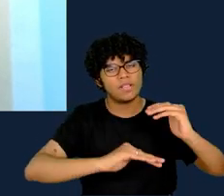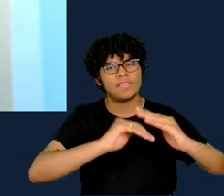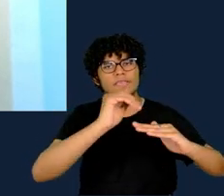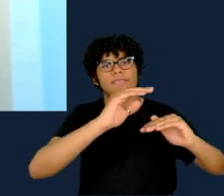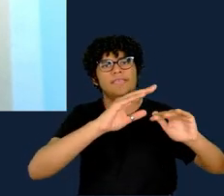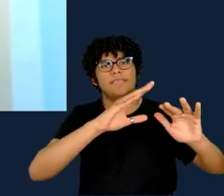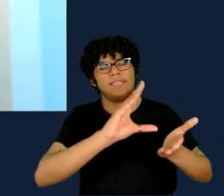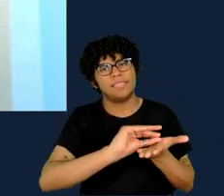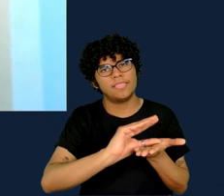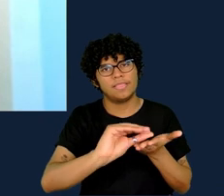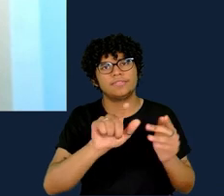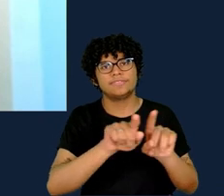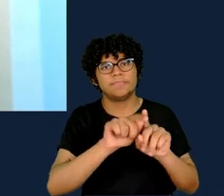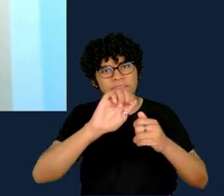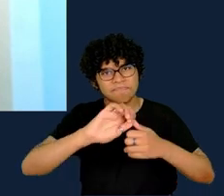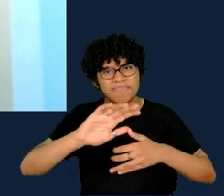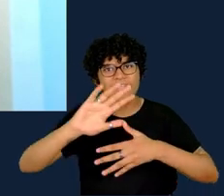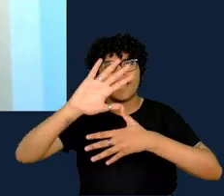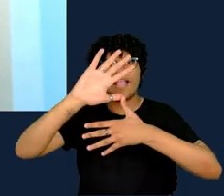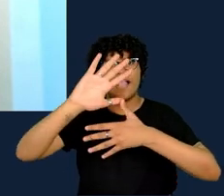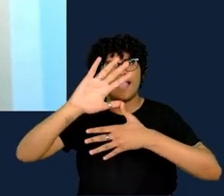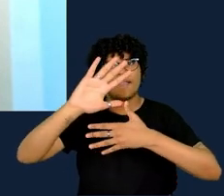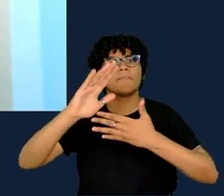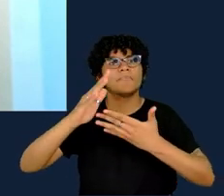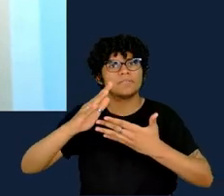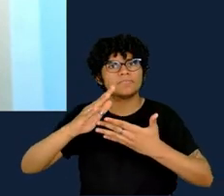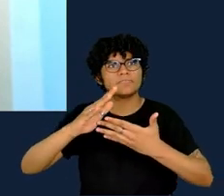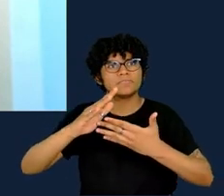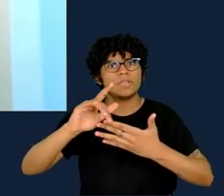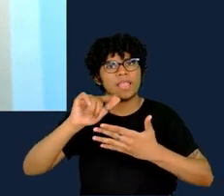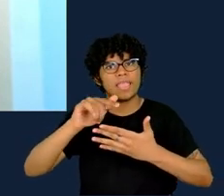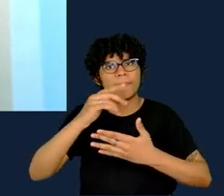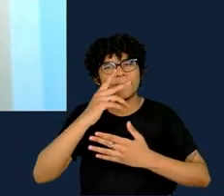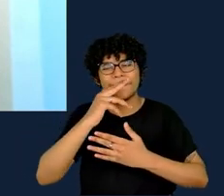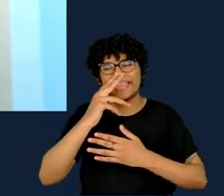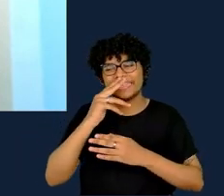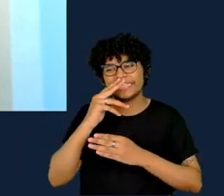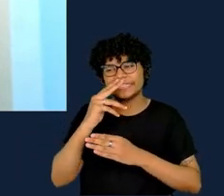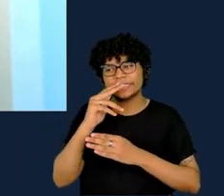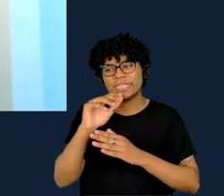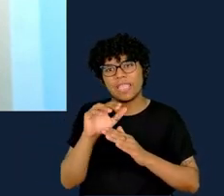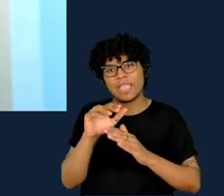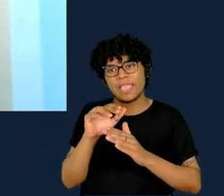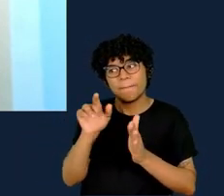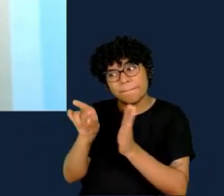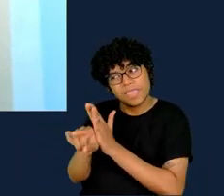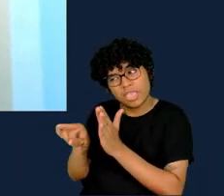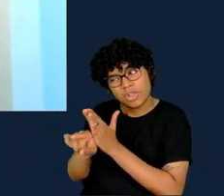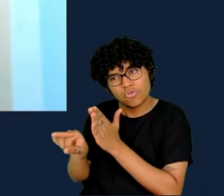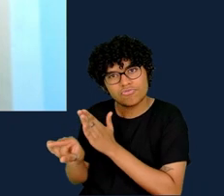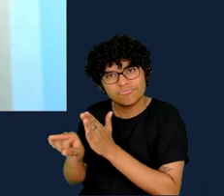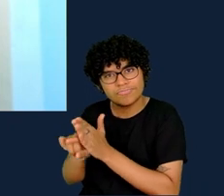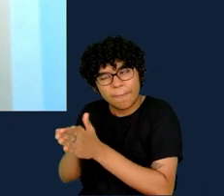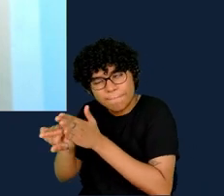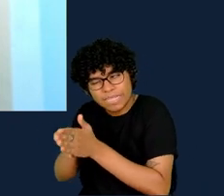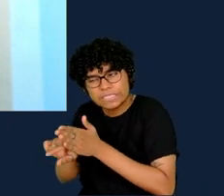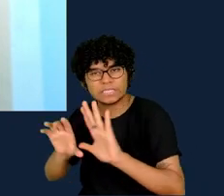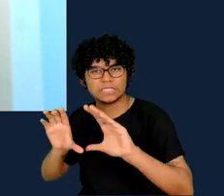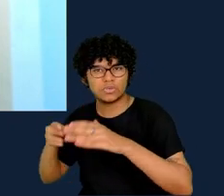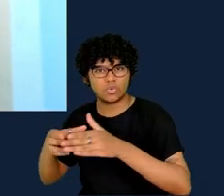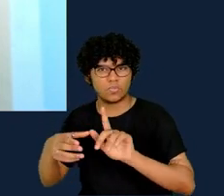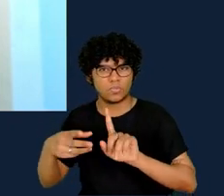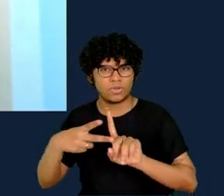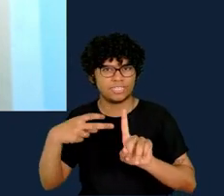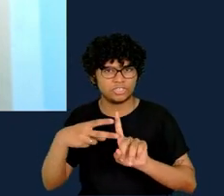de mapas, fazer uma consulta, né, com as comunidades indígenas, porque acho que fazer um trabalho